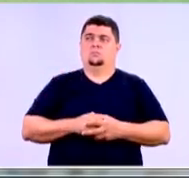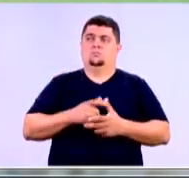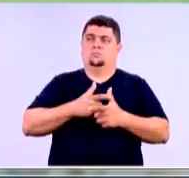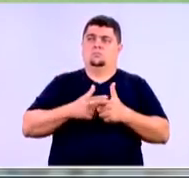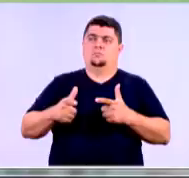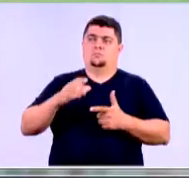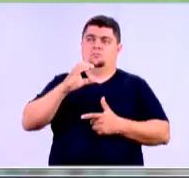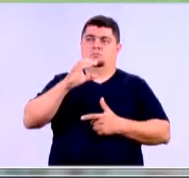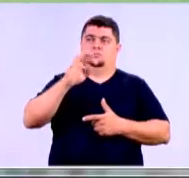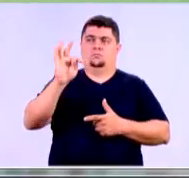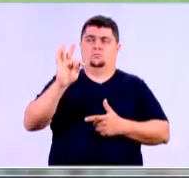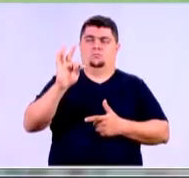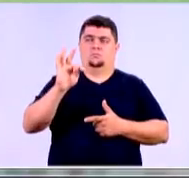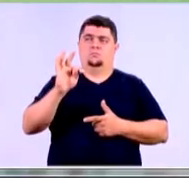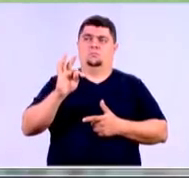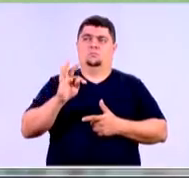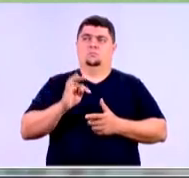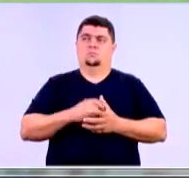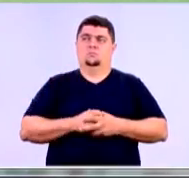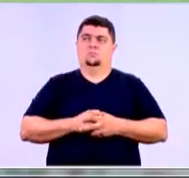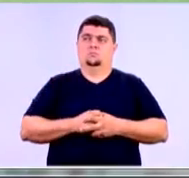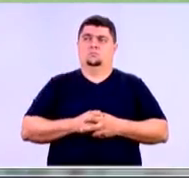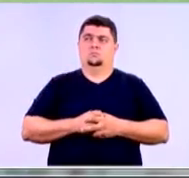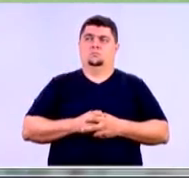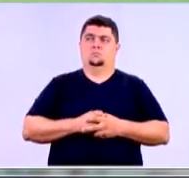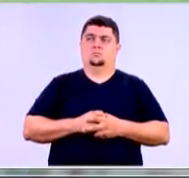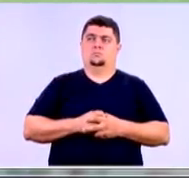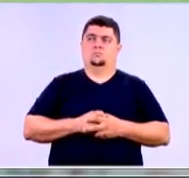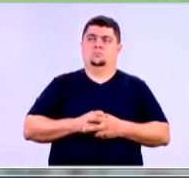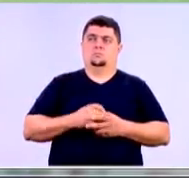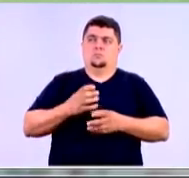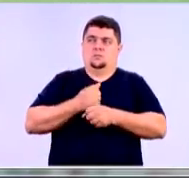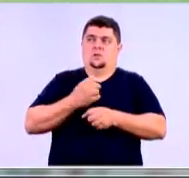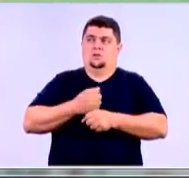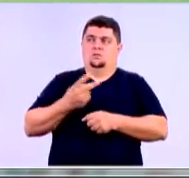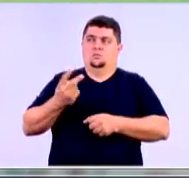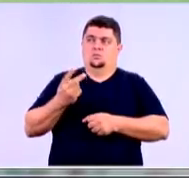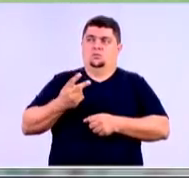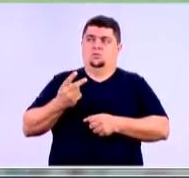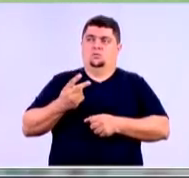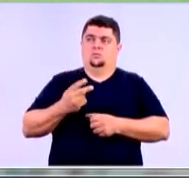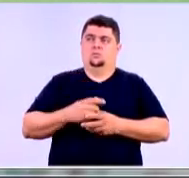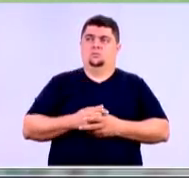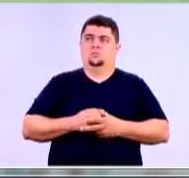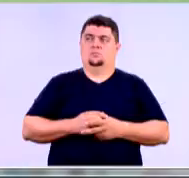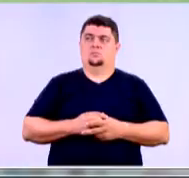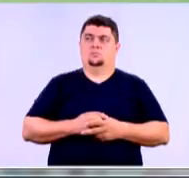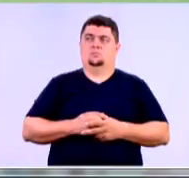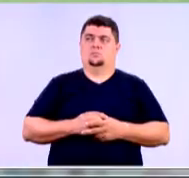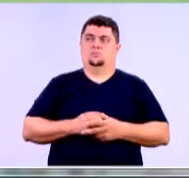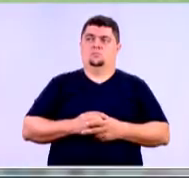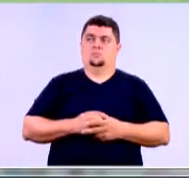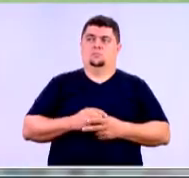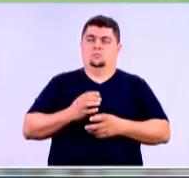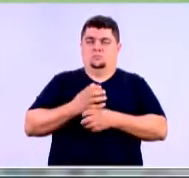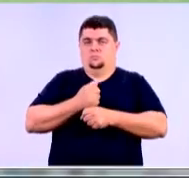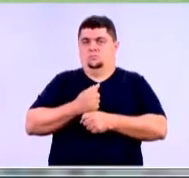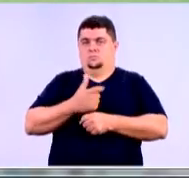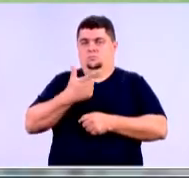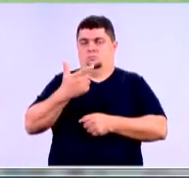dividido pelo capital de terceiros, que nós já vimos, capital de terceiro é a soma desses dois valores aqui, né, gente? Isso. Ó, 210 mais 100